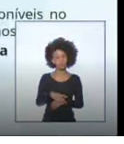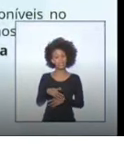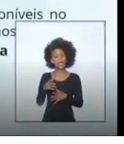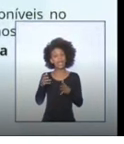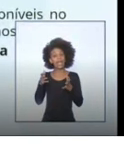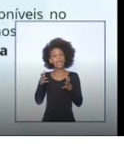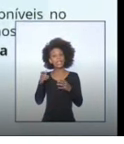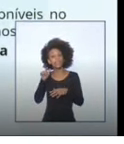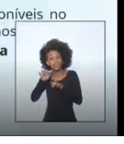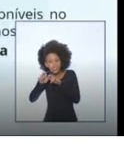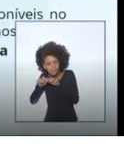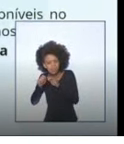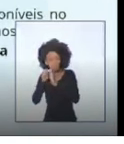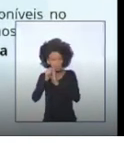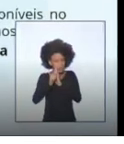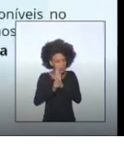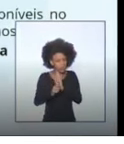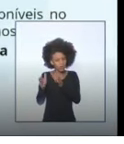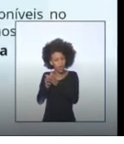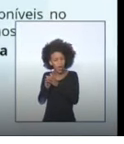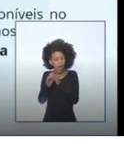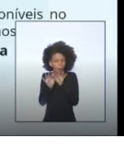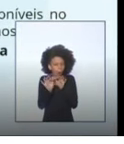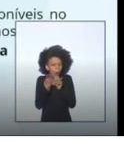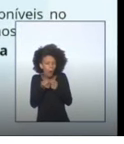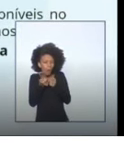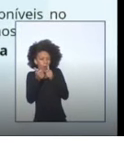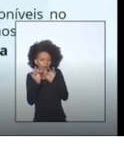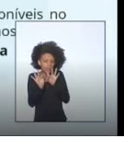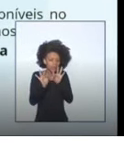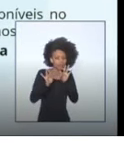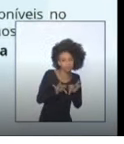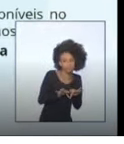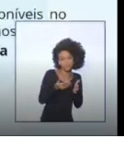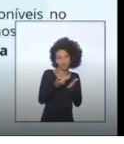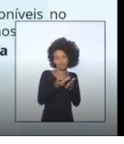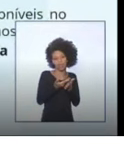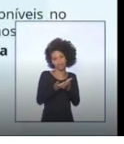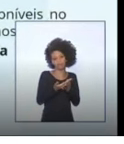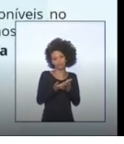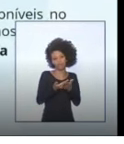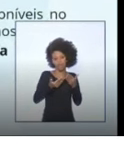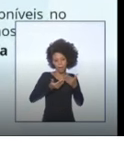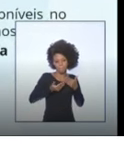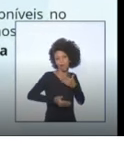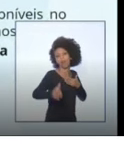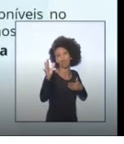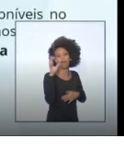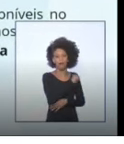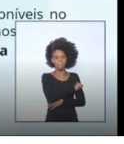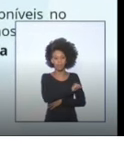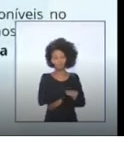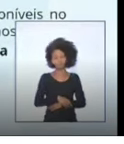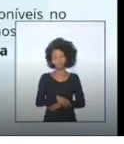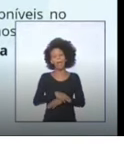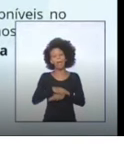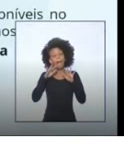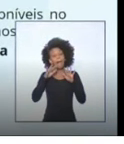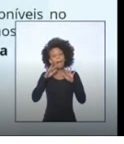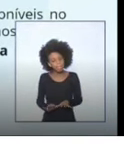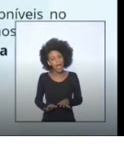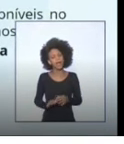escrevessem no nosso chat, porque nós já estamos quase no finalzinho da nossa aula, como sempre ela passa super rápido, mas eu gostaria que